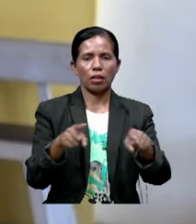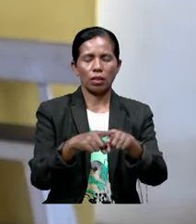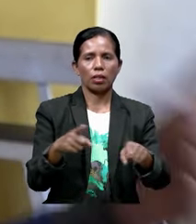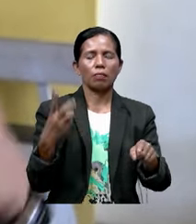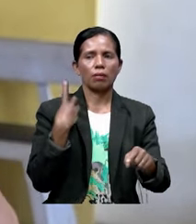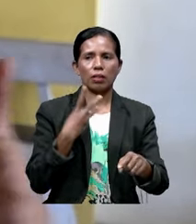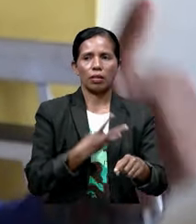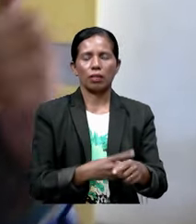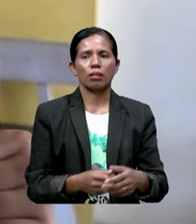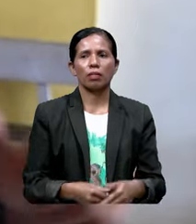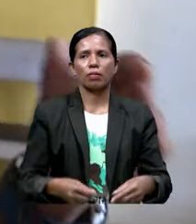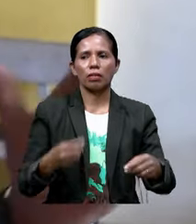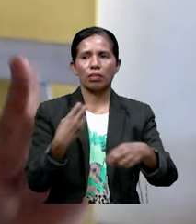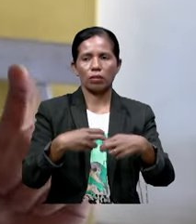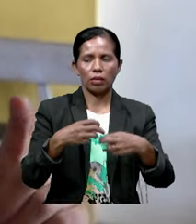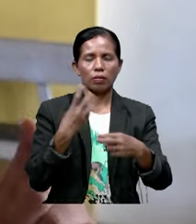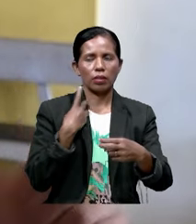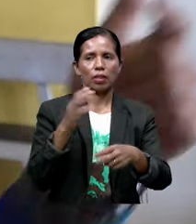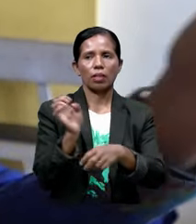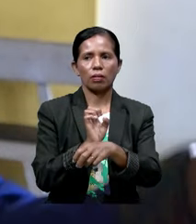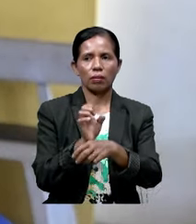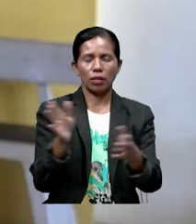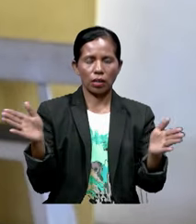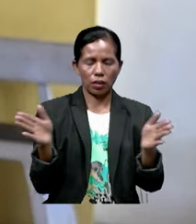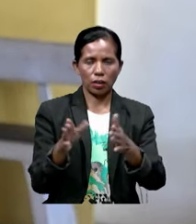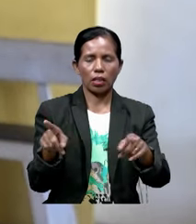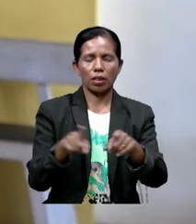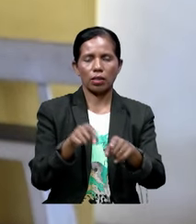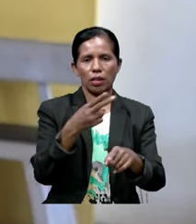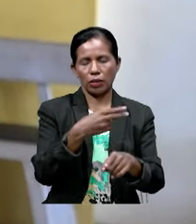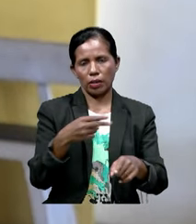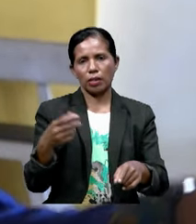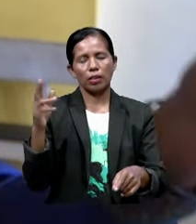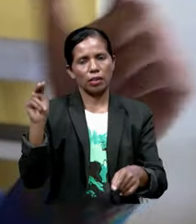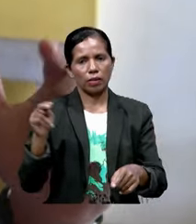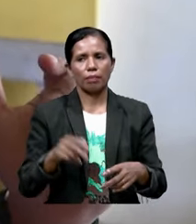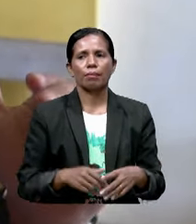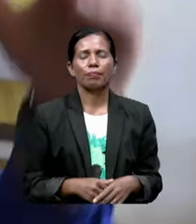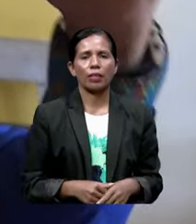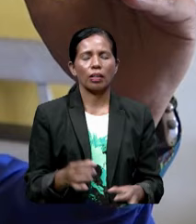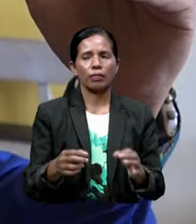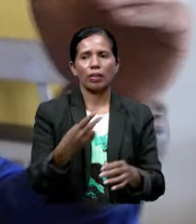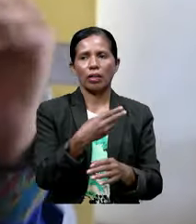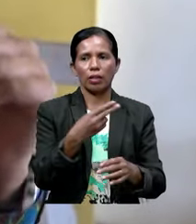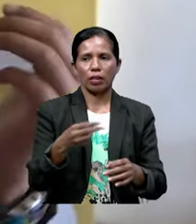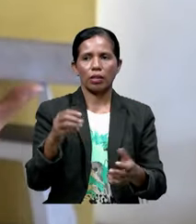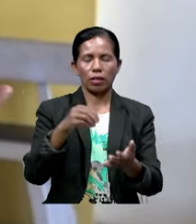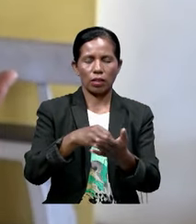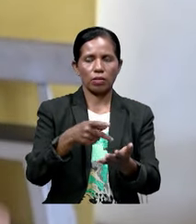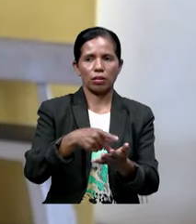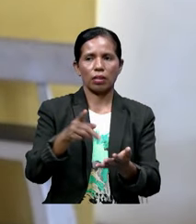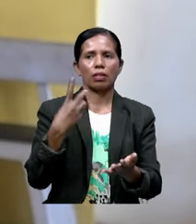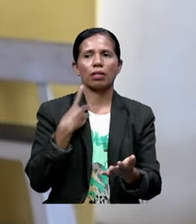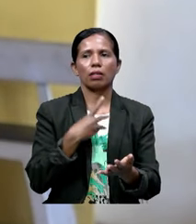Na, o sira ne implicação, ne ba falita, e tenha economia ne kikli, comparo a Indonesia ne. Nega? Se Indonesia ma tal tarif ba ita, e